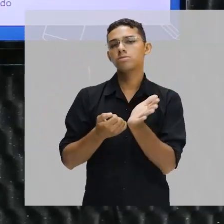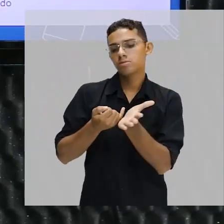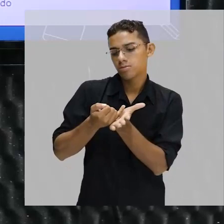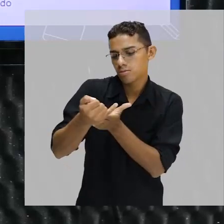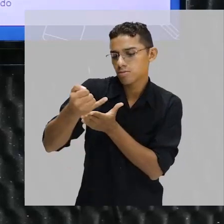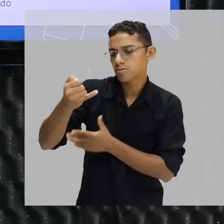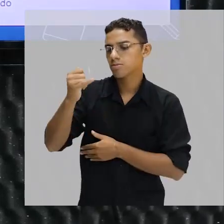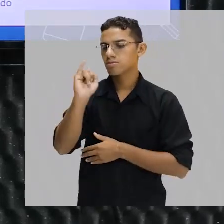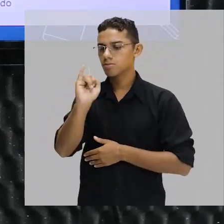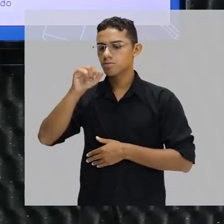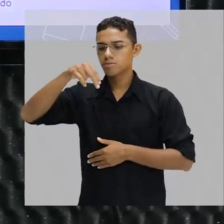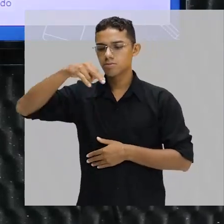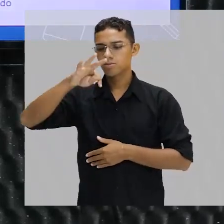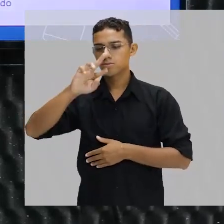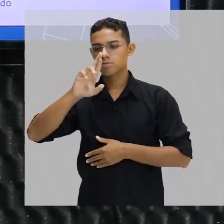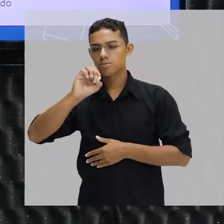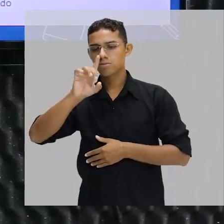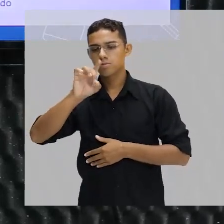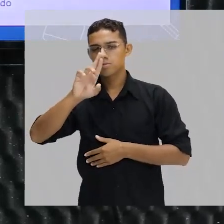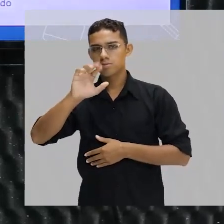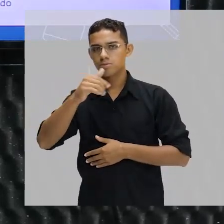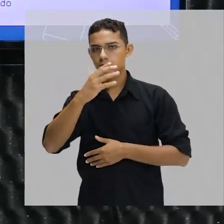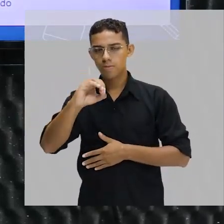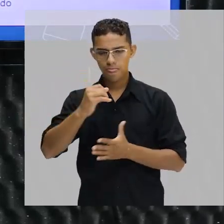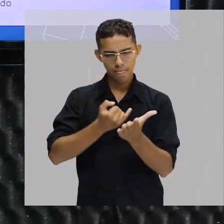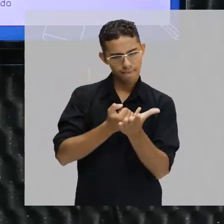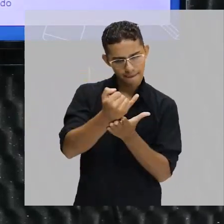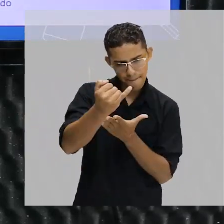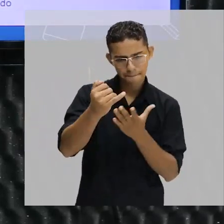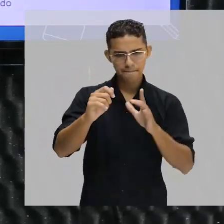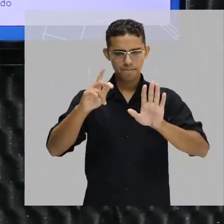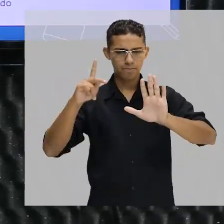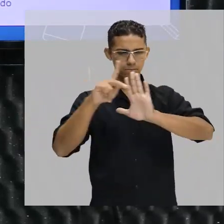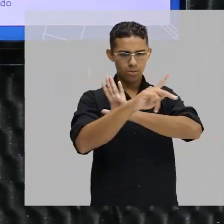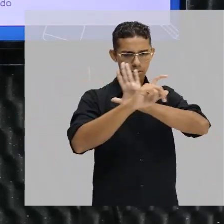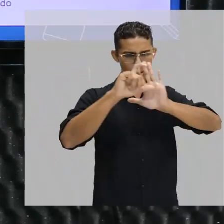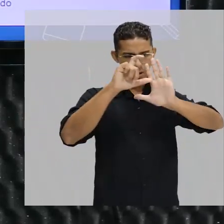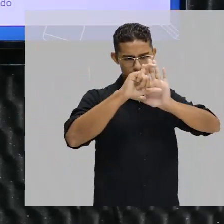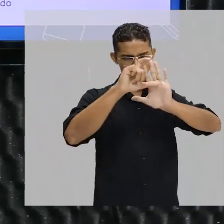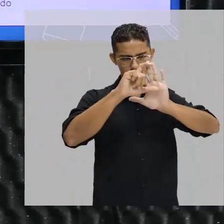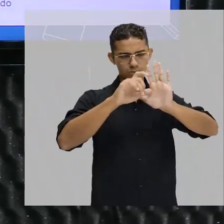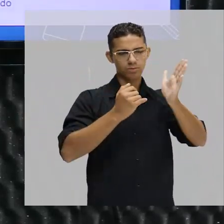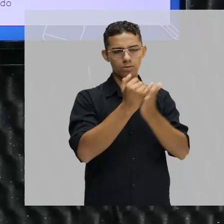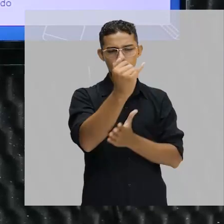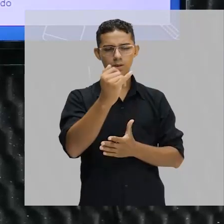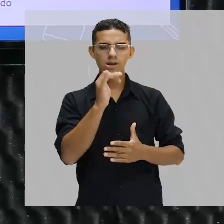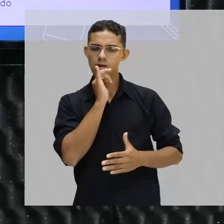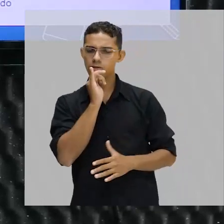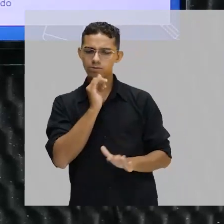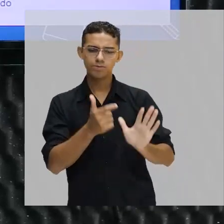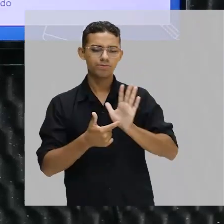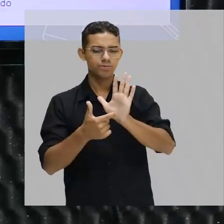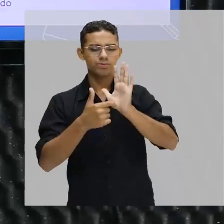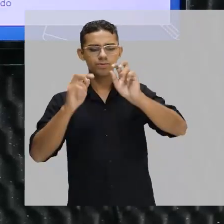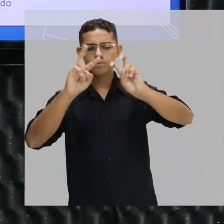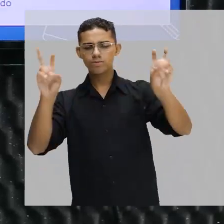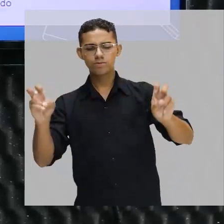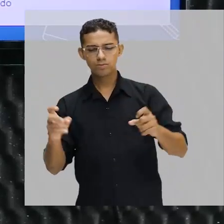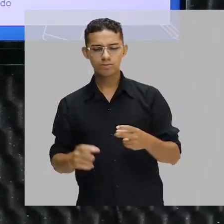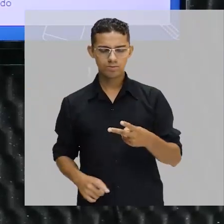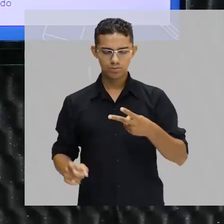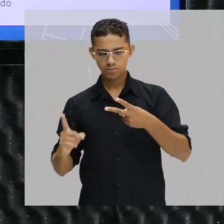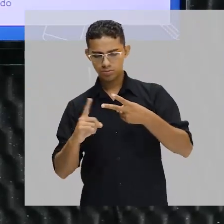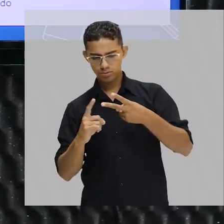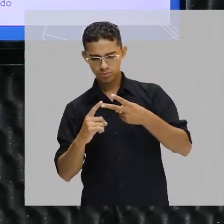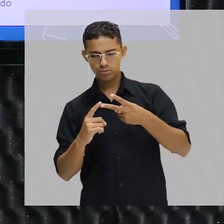né? Você faz a apresentação do seu texto e já inicia com a defesa, né, da sua tese. Você apresenta, né? Aí você